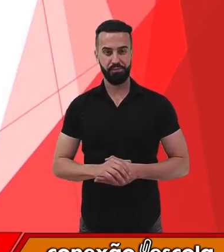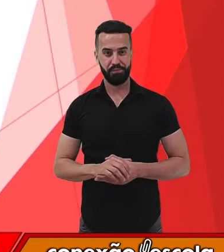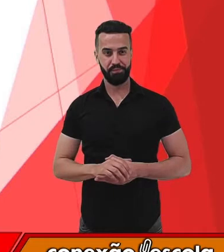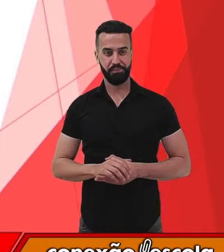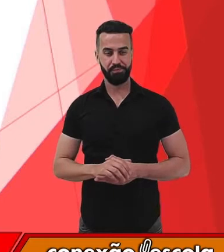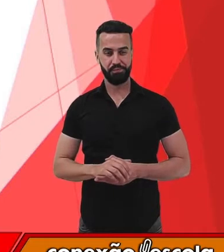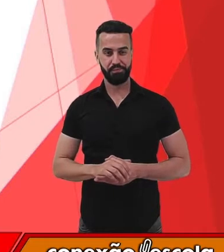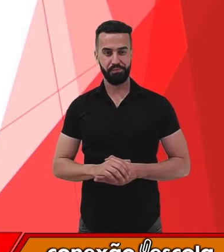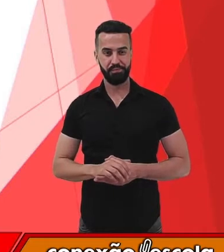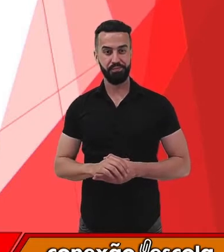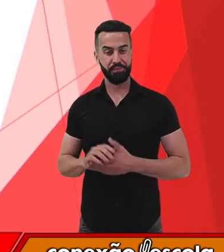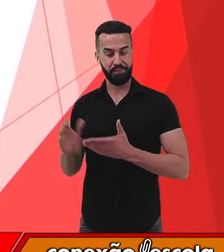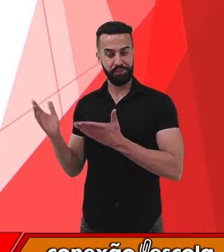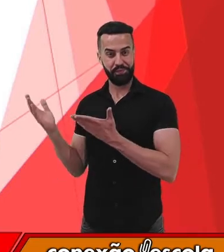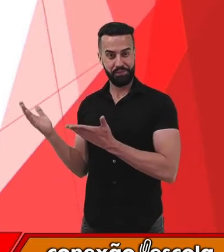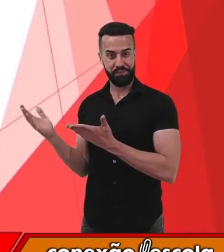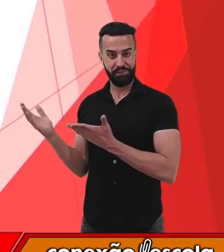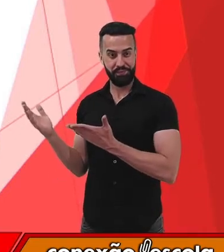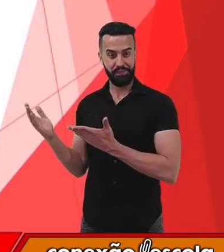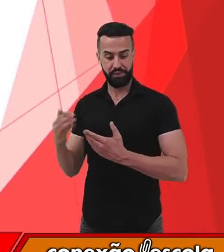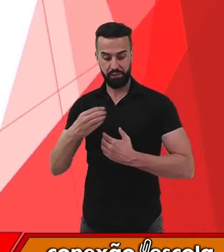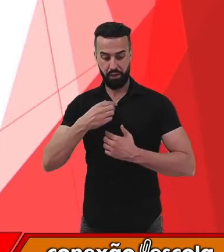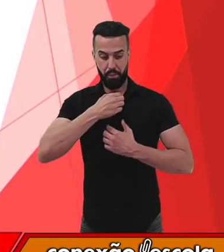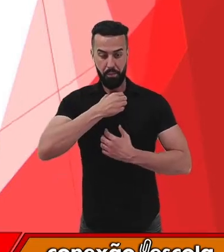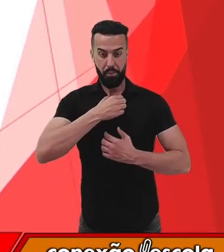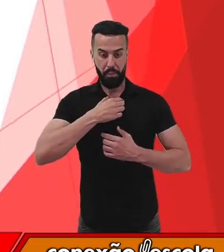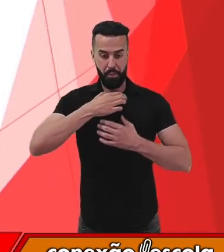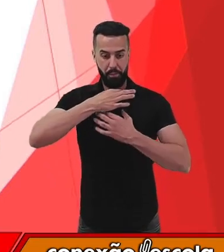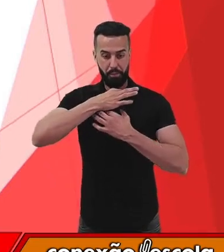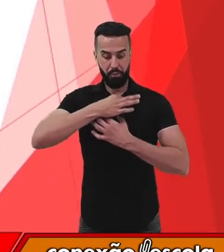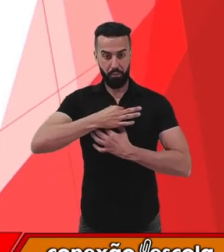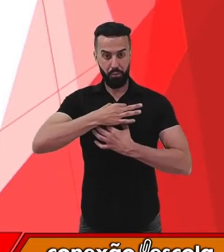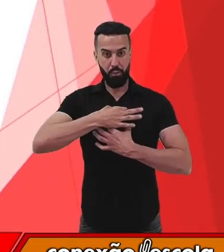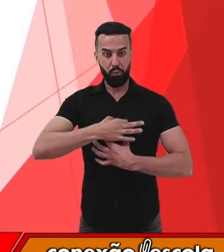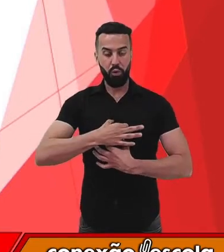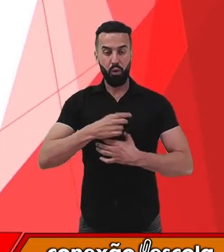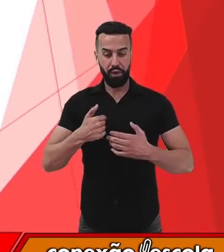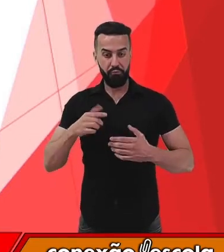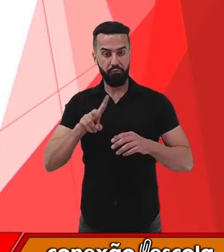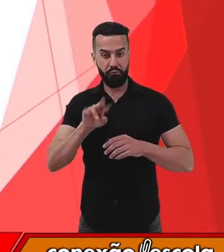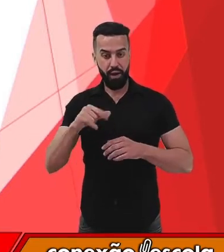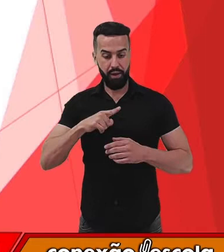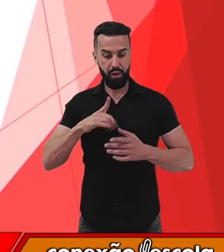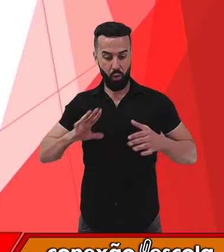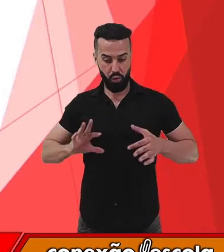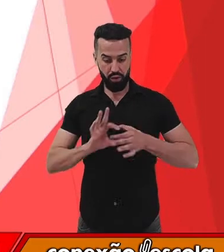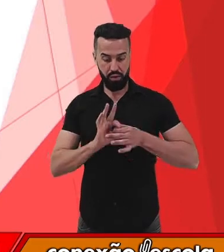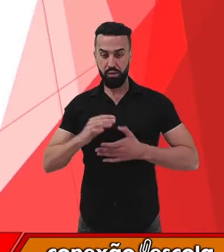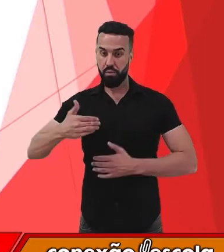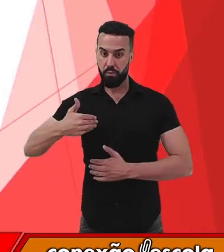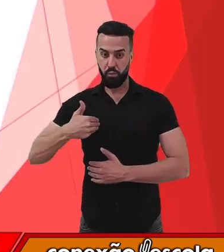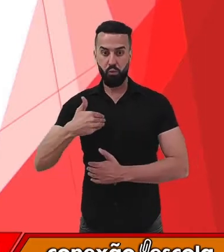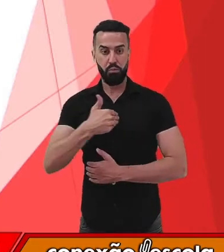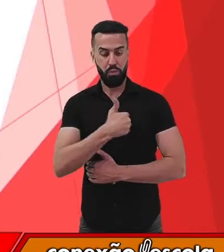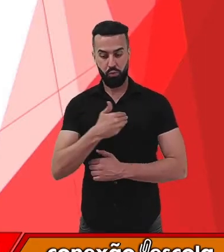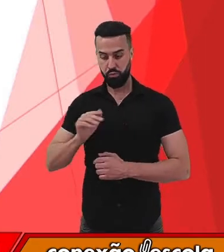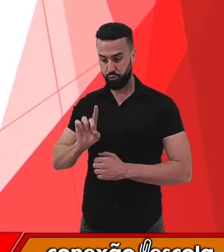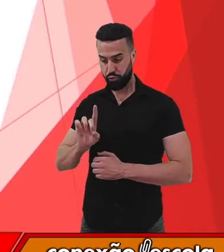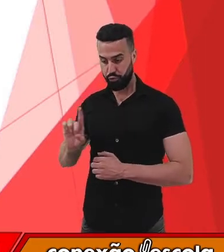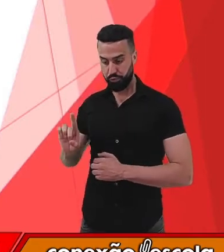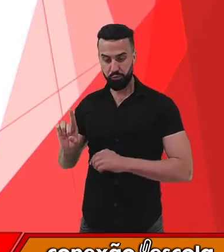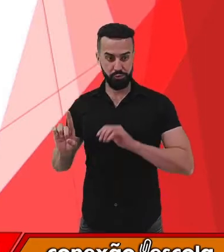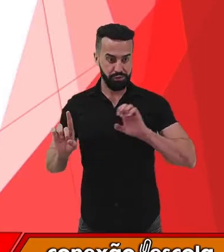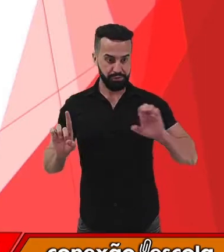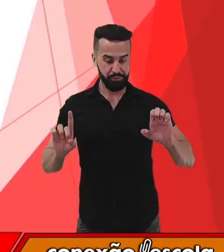A traqueia, quando se bifurca, ela vai adentrar os pulmões, o pulmão direito e o pulmão